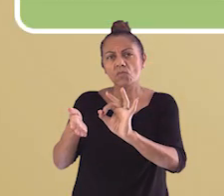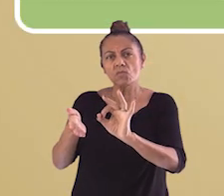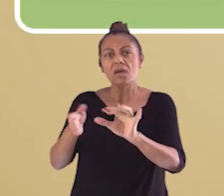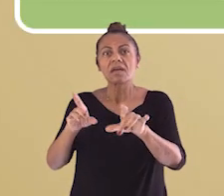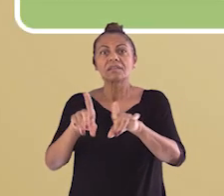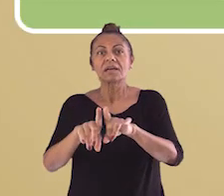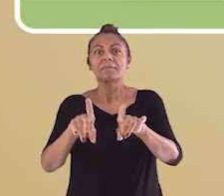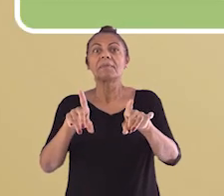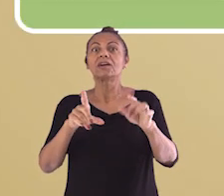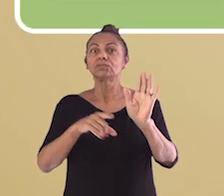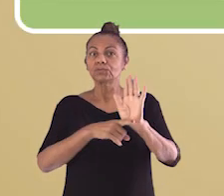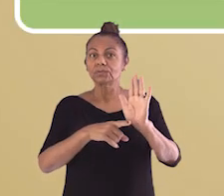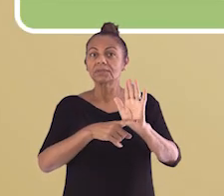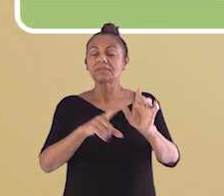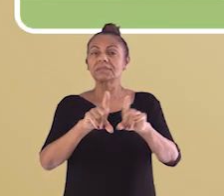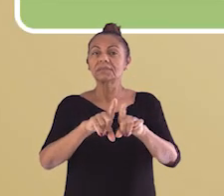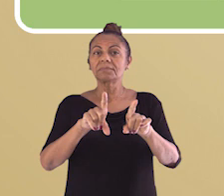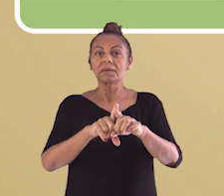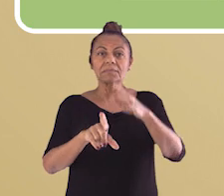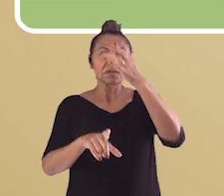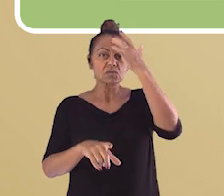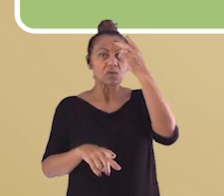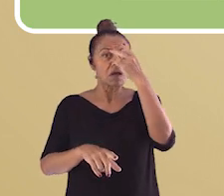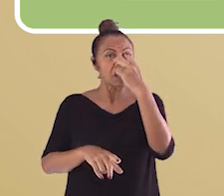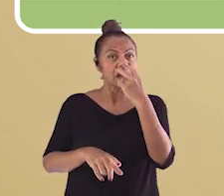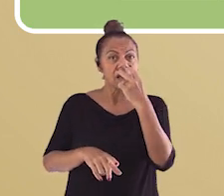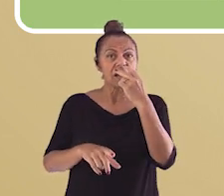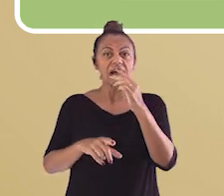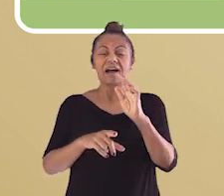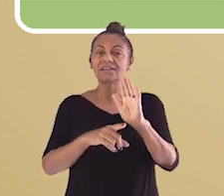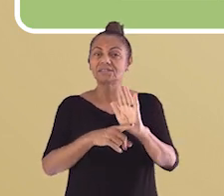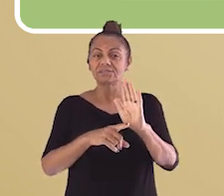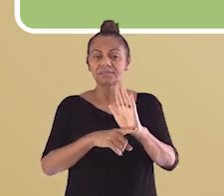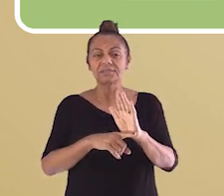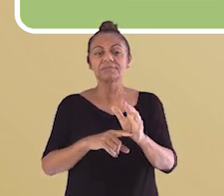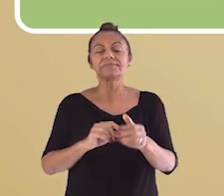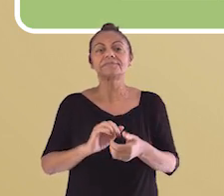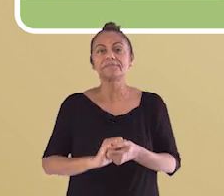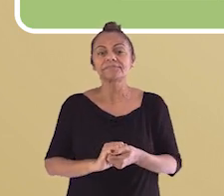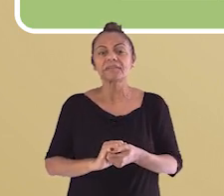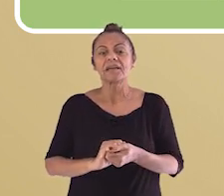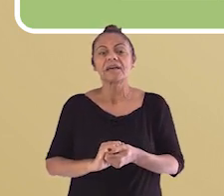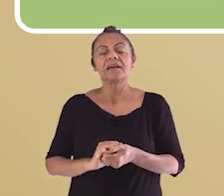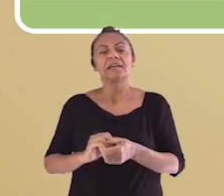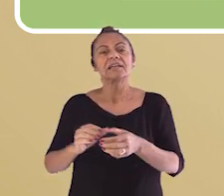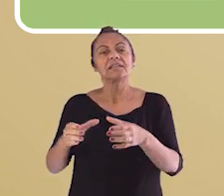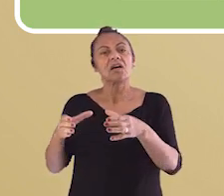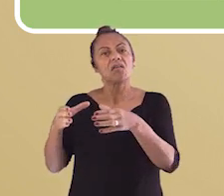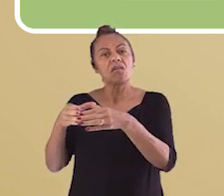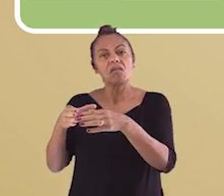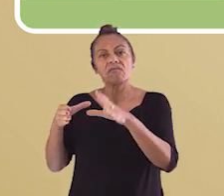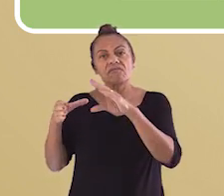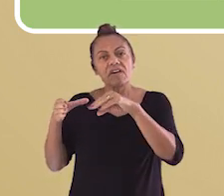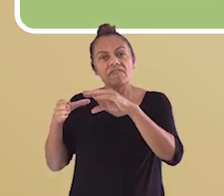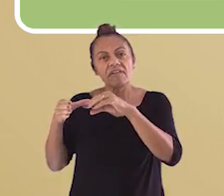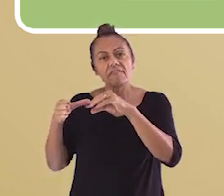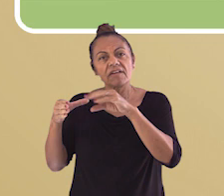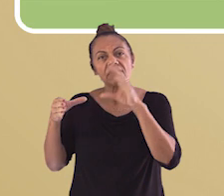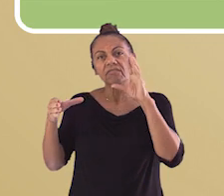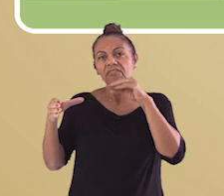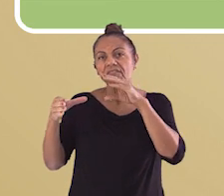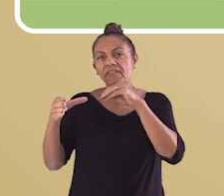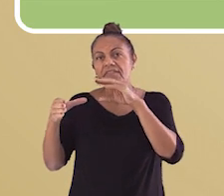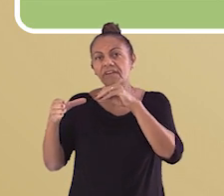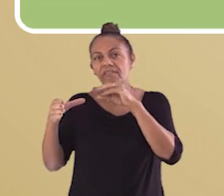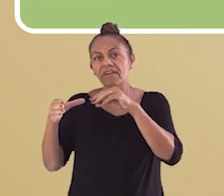visuais, pois essas pessoas podem apertar um botão lateral na maior parte dos aparelhos e falar o que querem que o telefone faça,